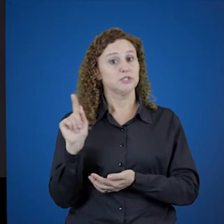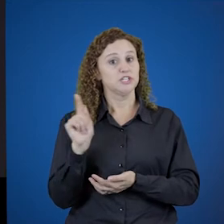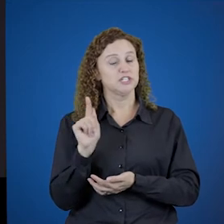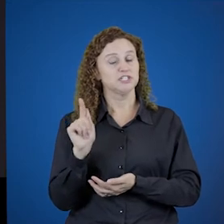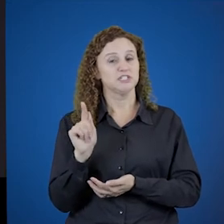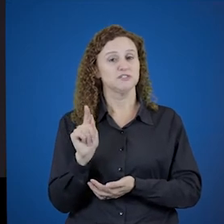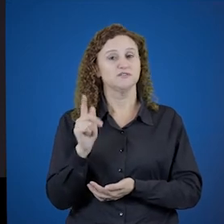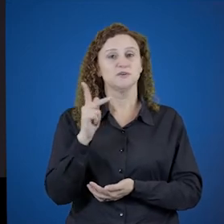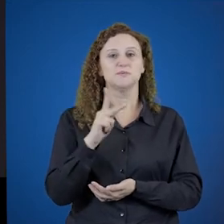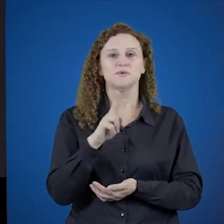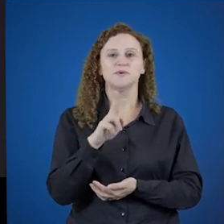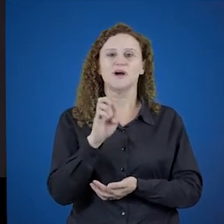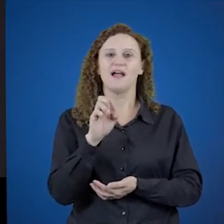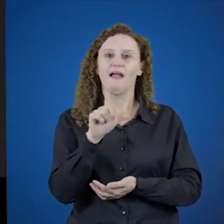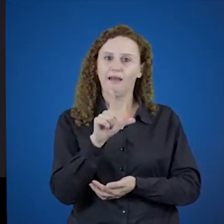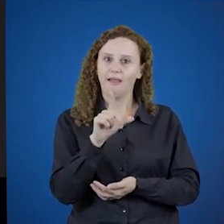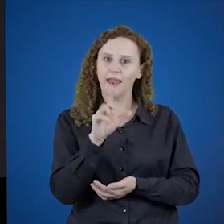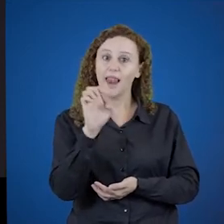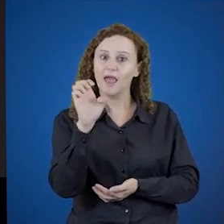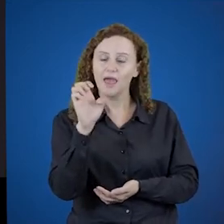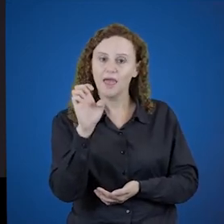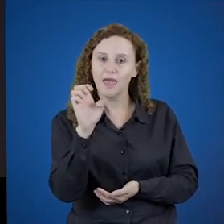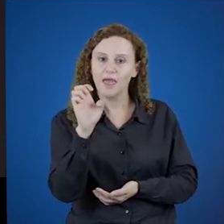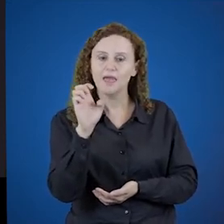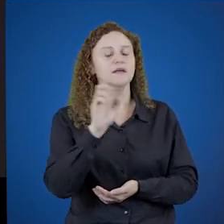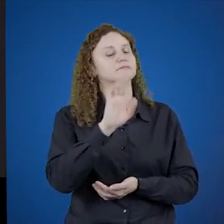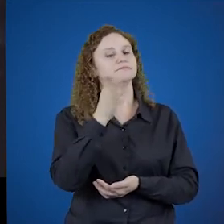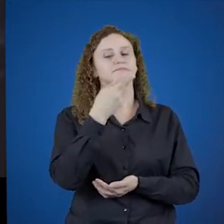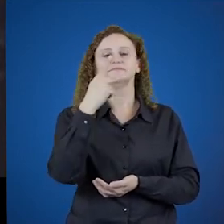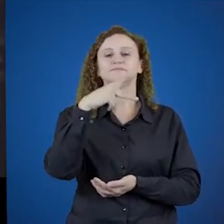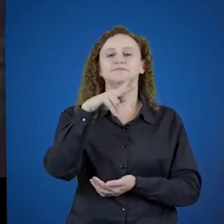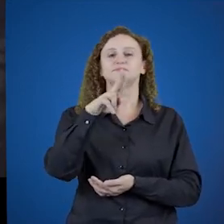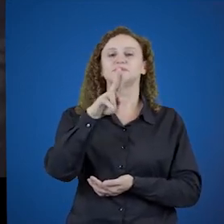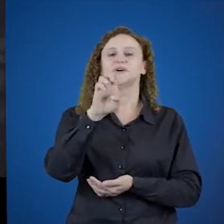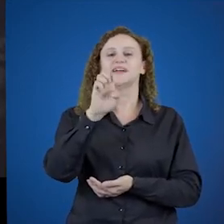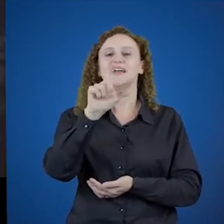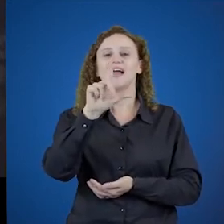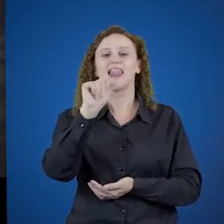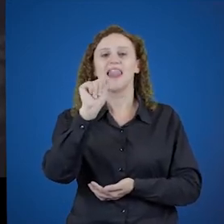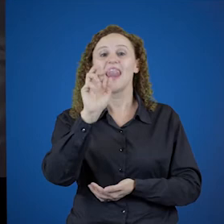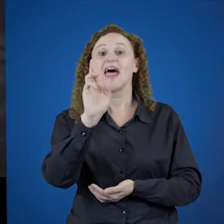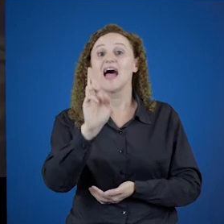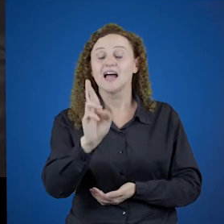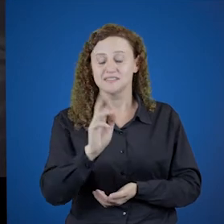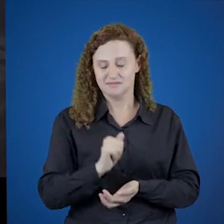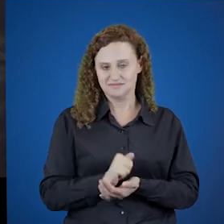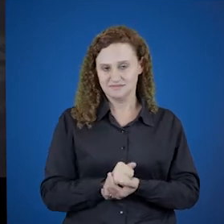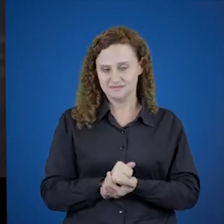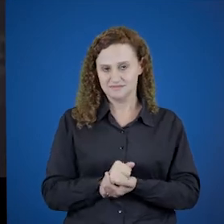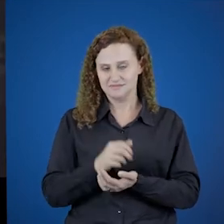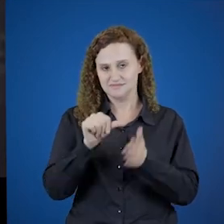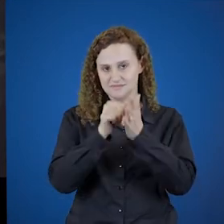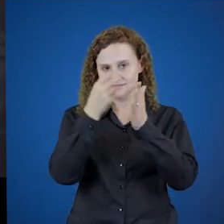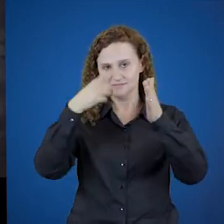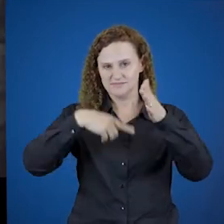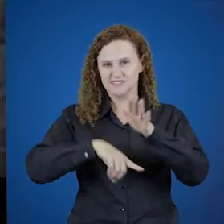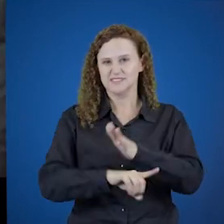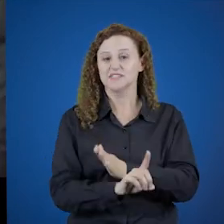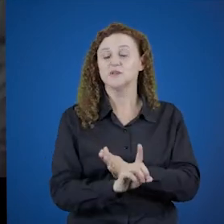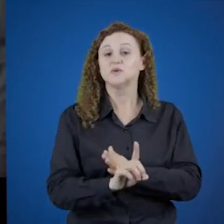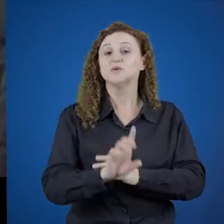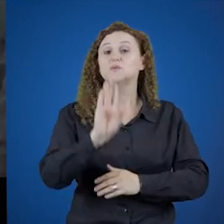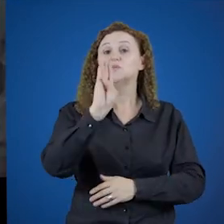e no genitivo puelli aliás pro e Lar um genitivo plural da primeira